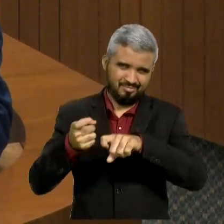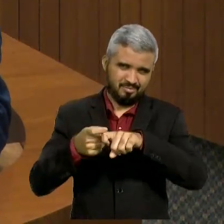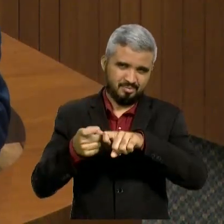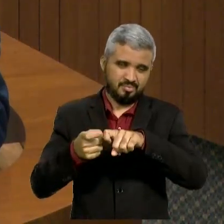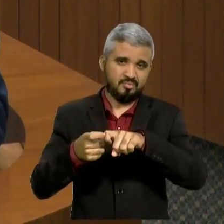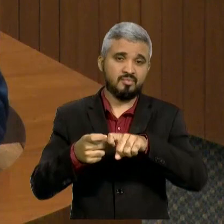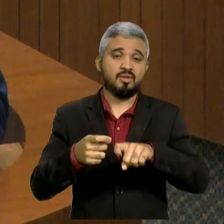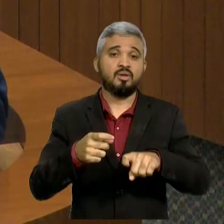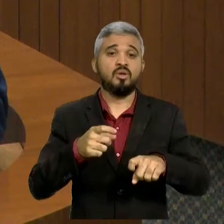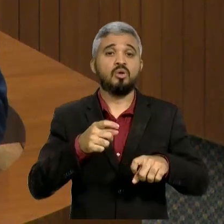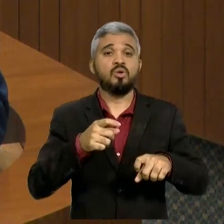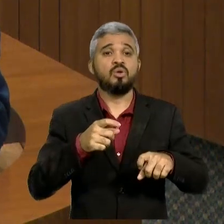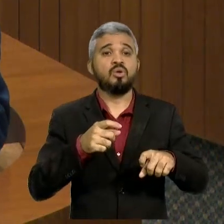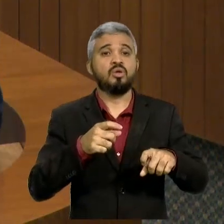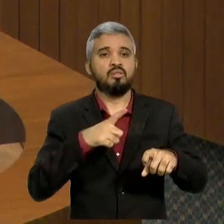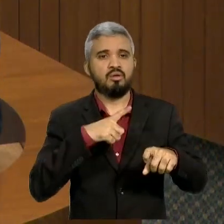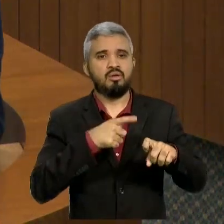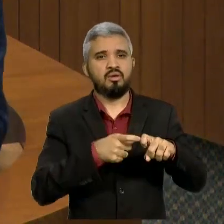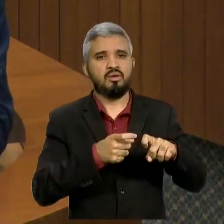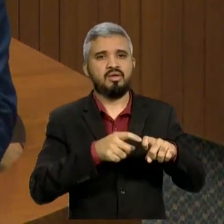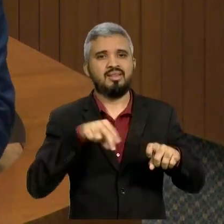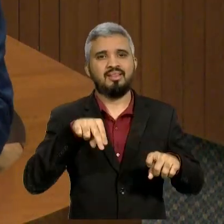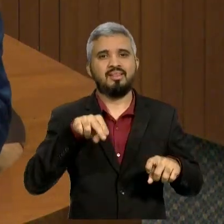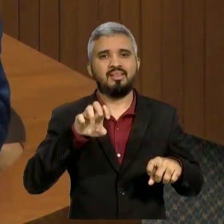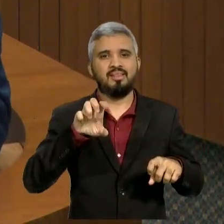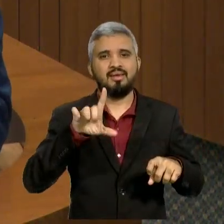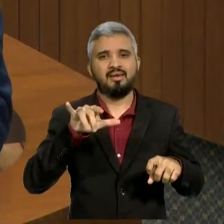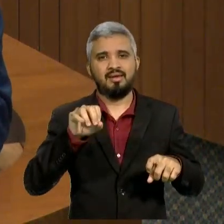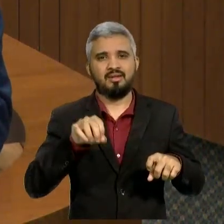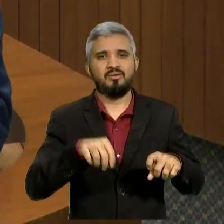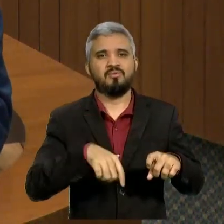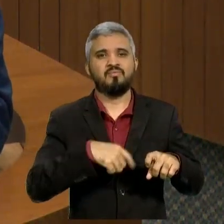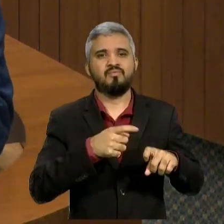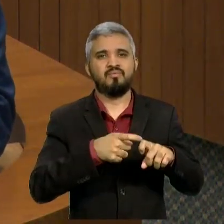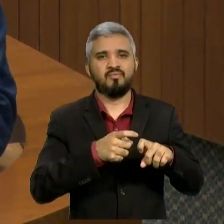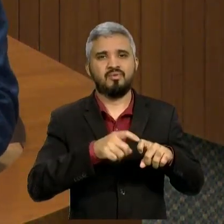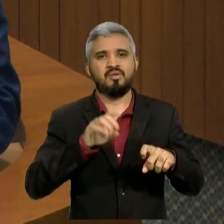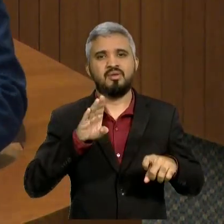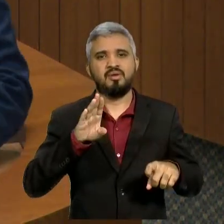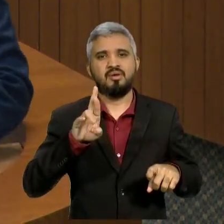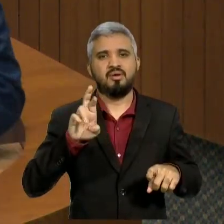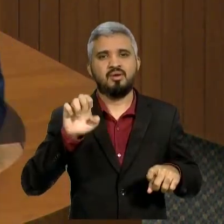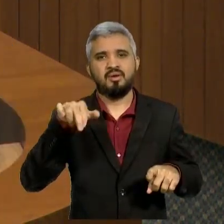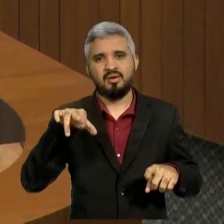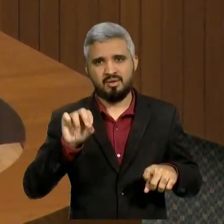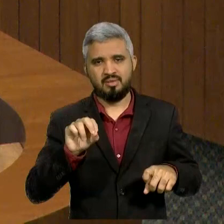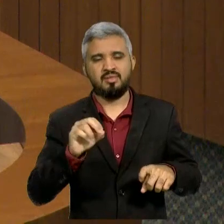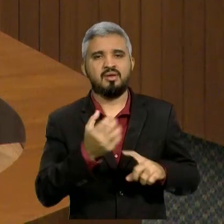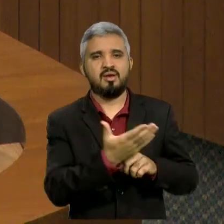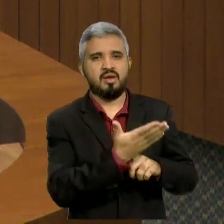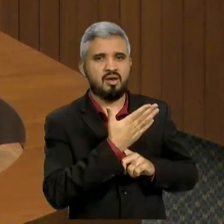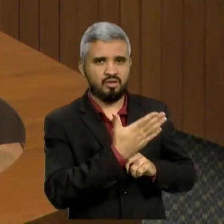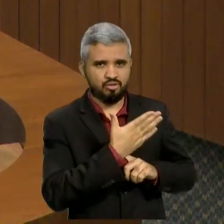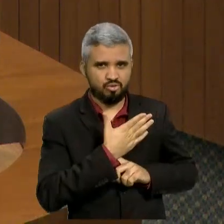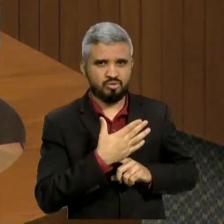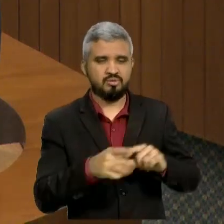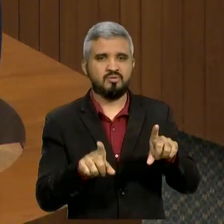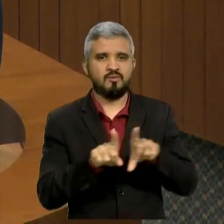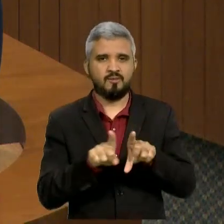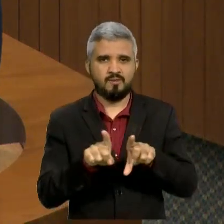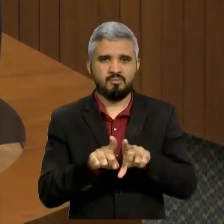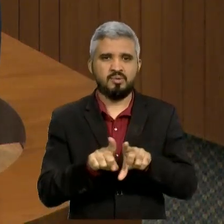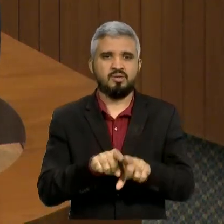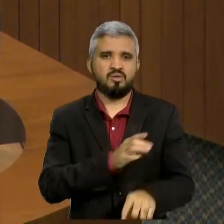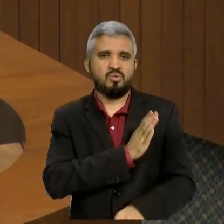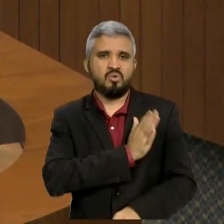Breno tem nos ajudado e a minha gratidão a esses médicos parceiros e amigos também aos exames cardiológicos através